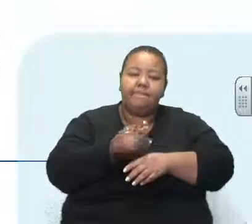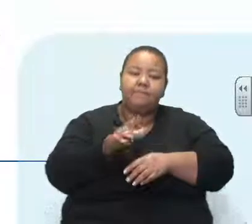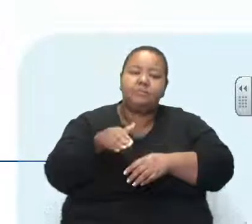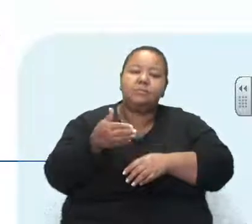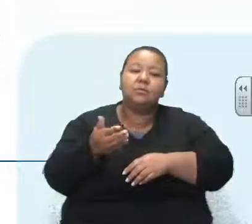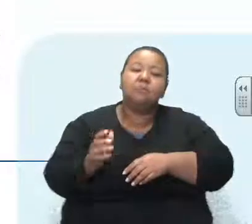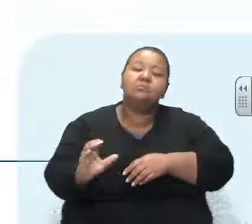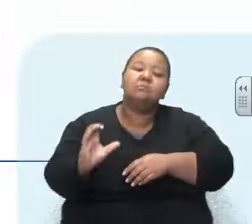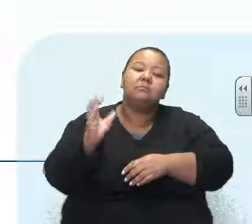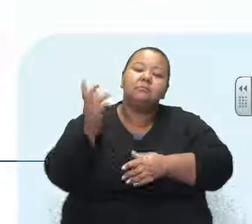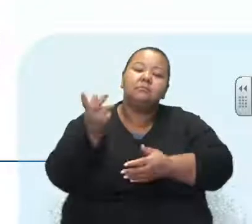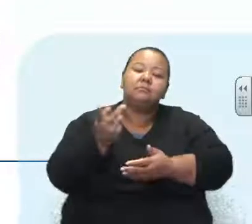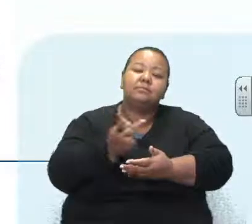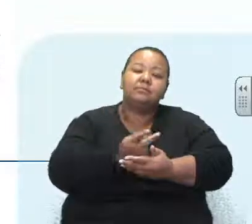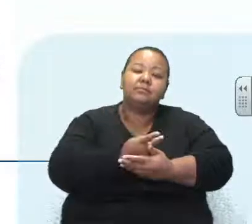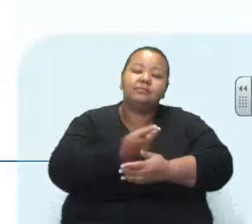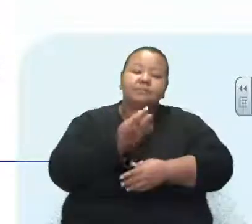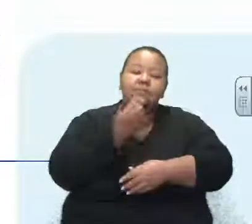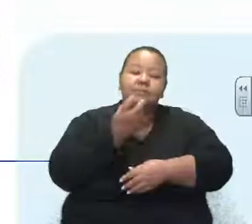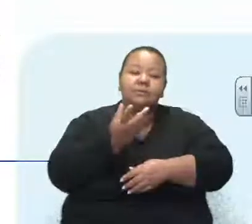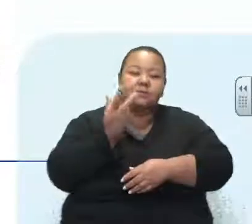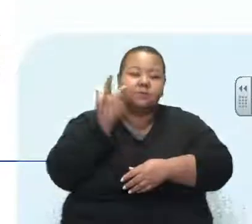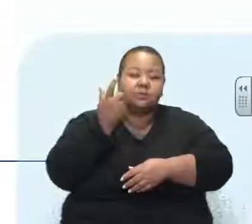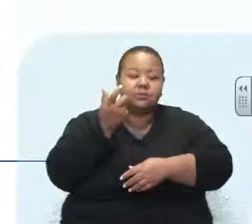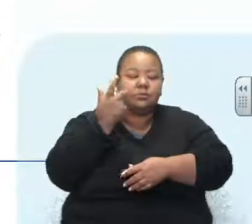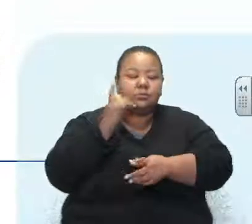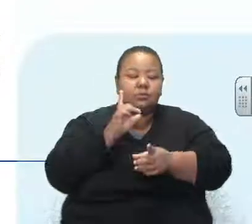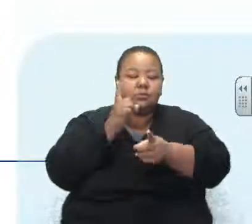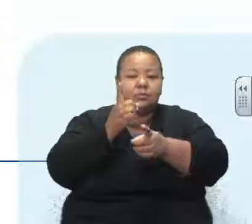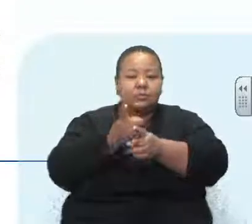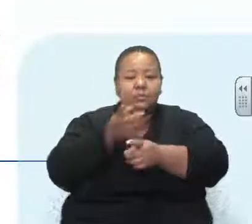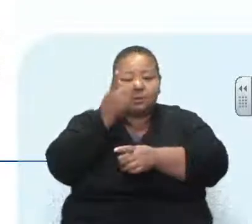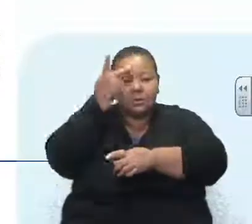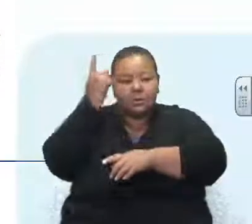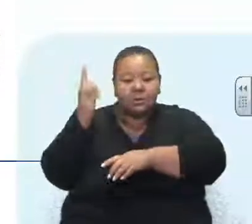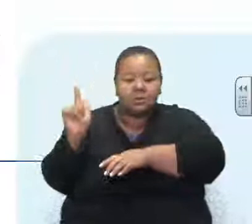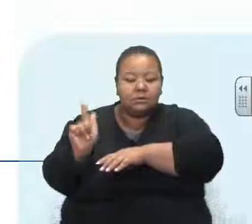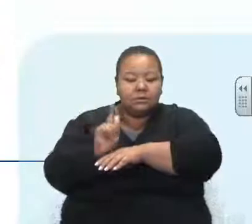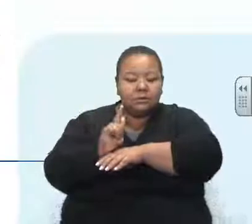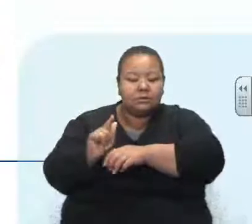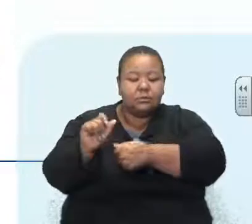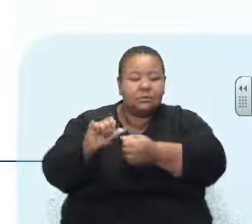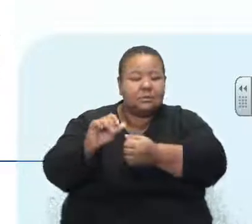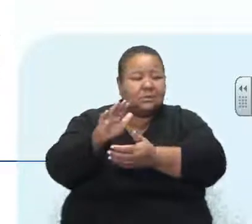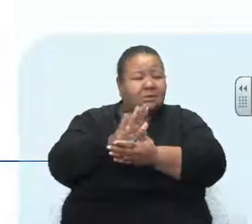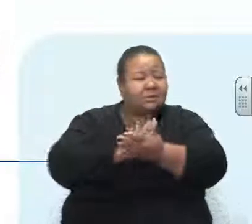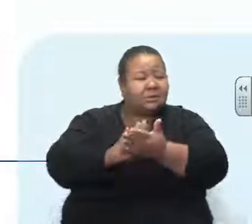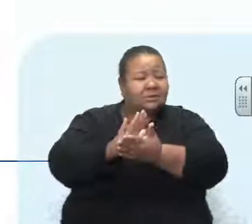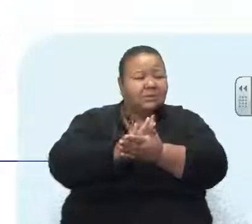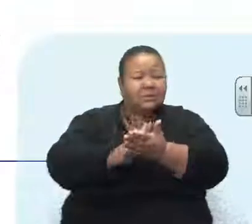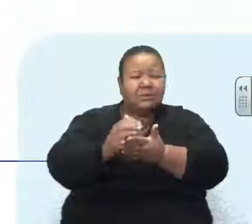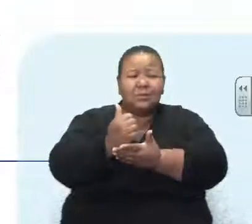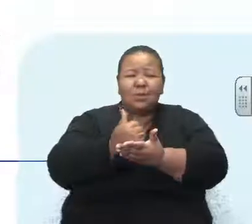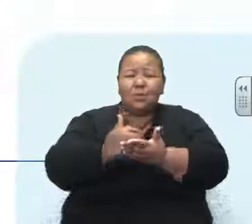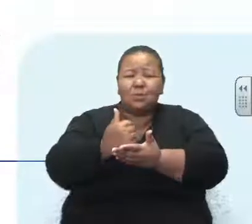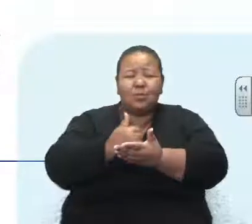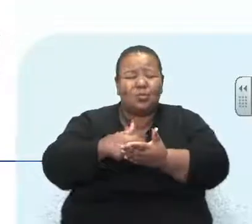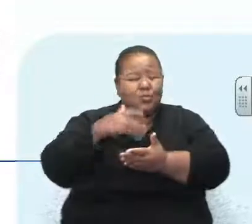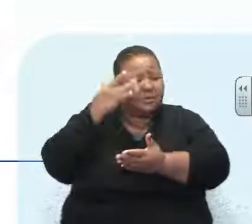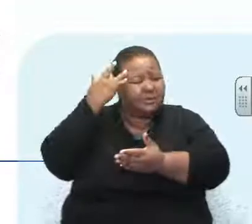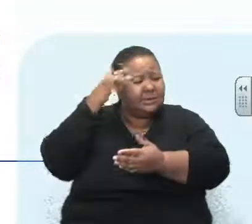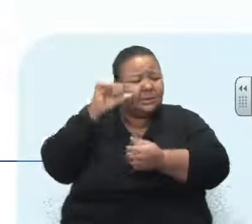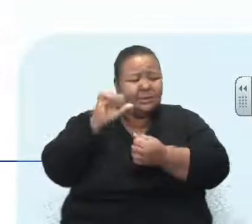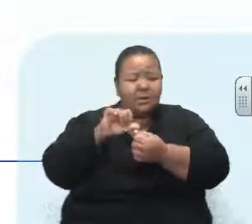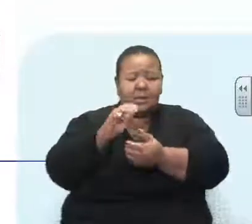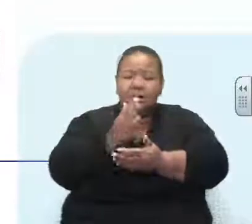que acontece? É bem comum encontrar gestor que não faz controle nenhum, não sabe nada sobre nenhuma parte de gestão de